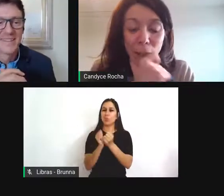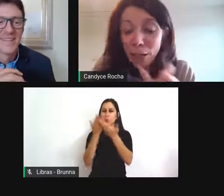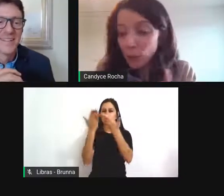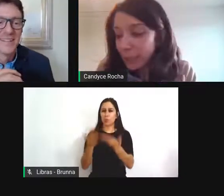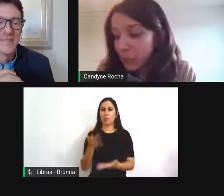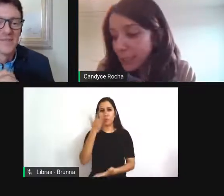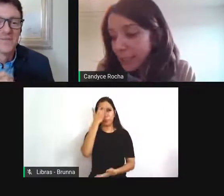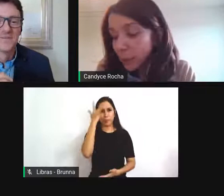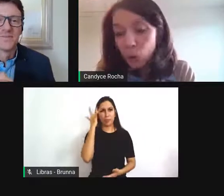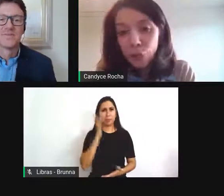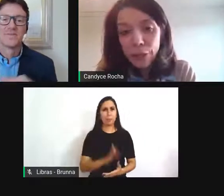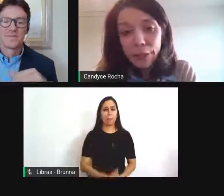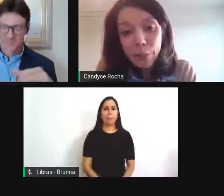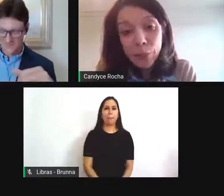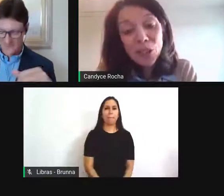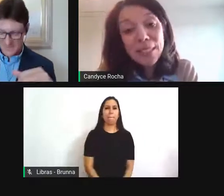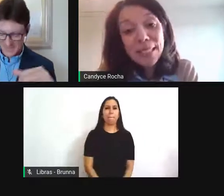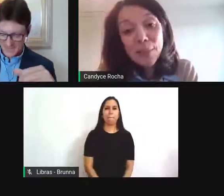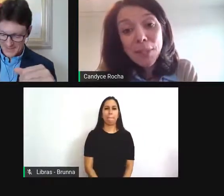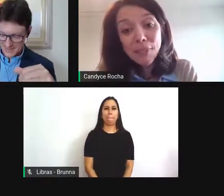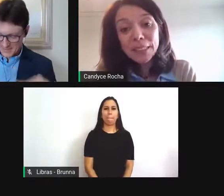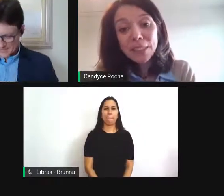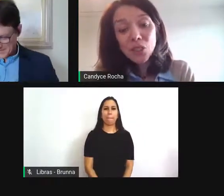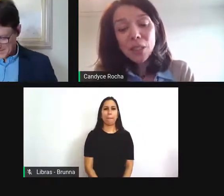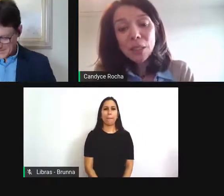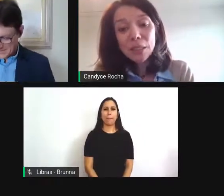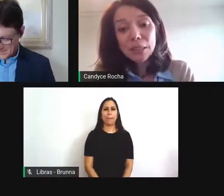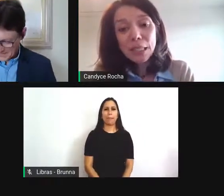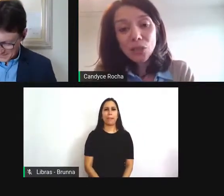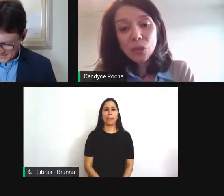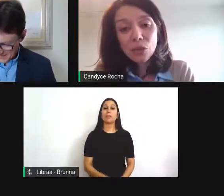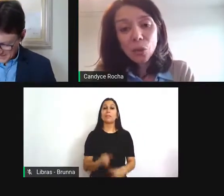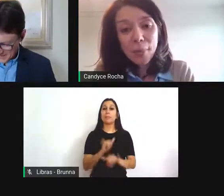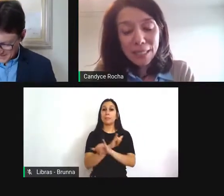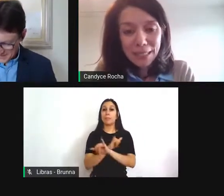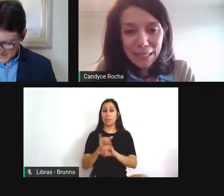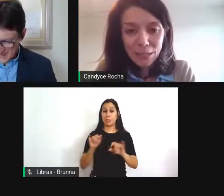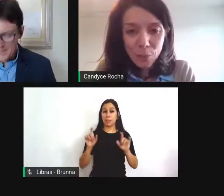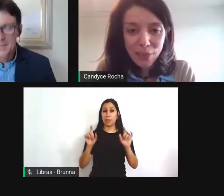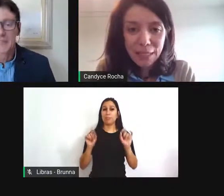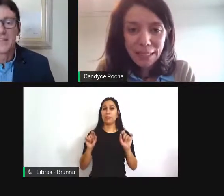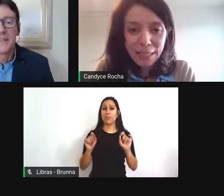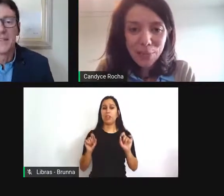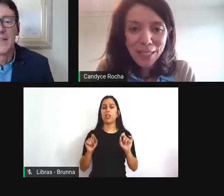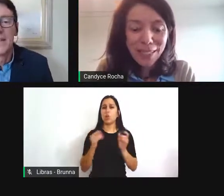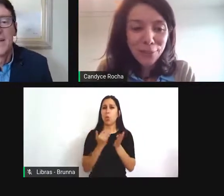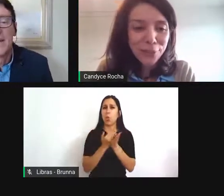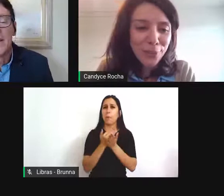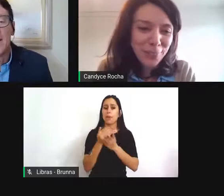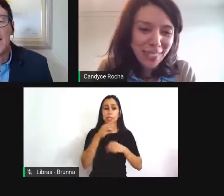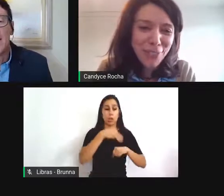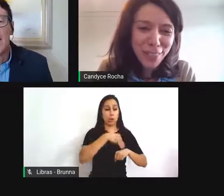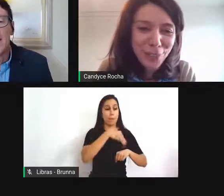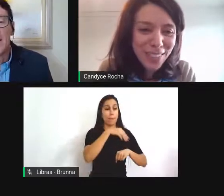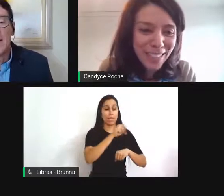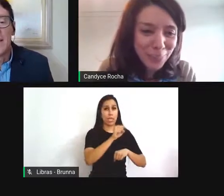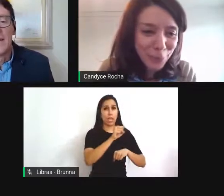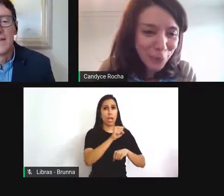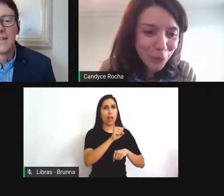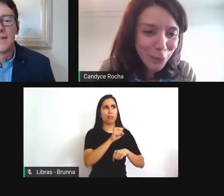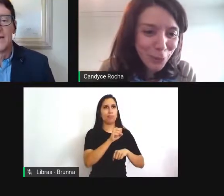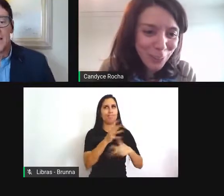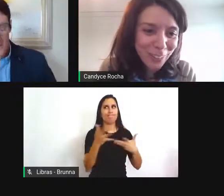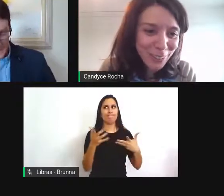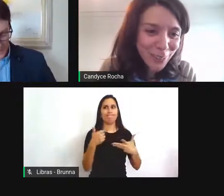pessoas. A outra coisa, bom, para te dizer que a minha vida, desde o mestrado, a minha vida acadêmica, eu fico